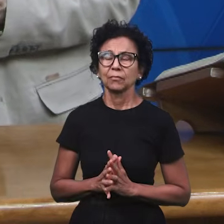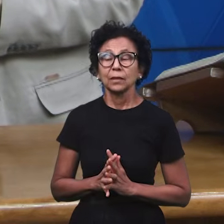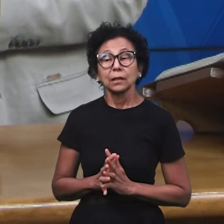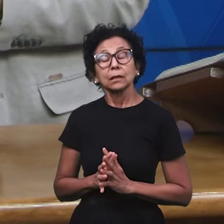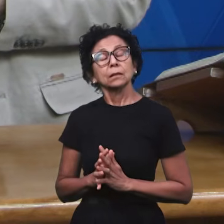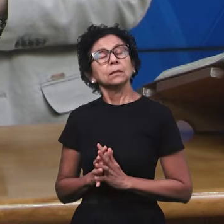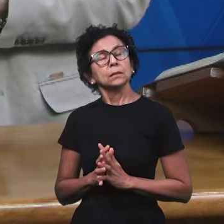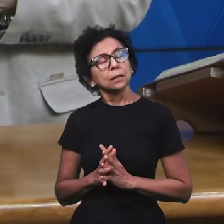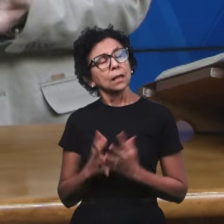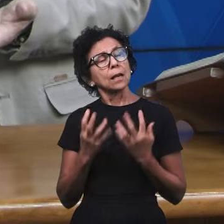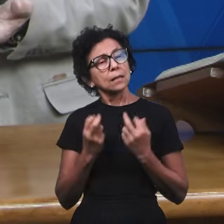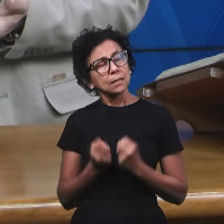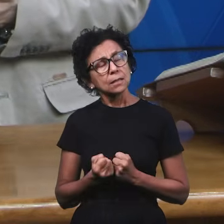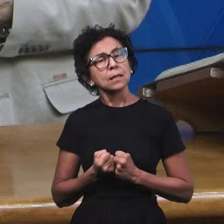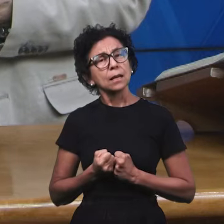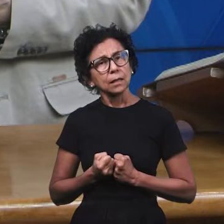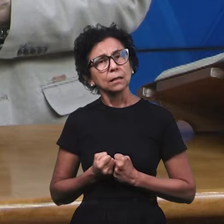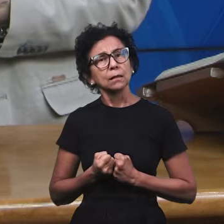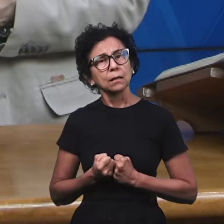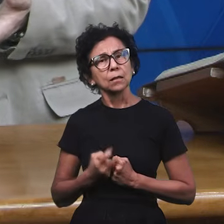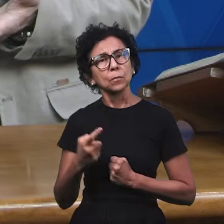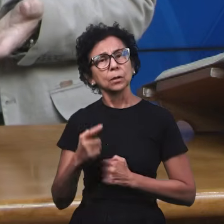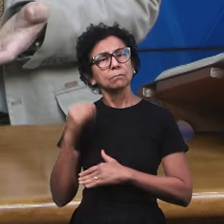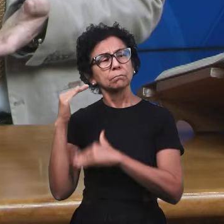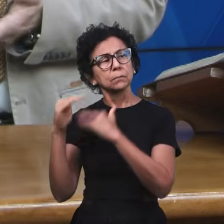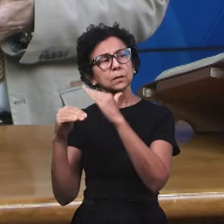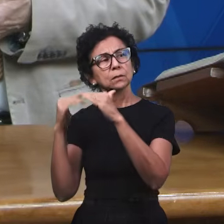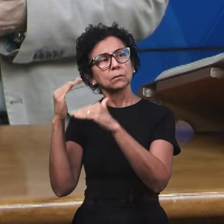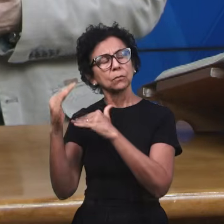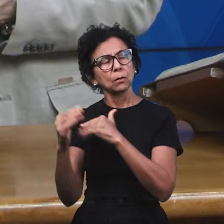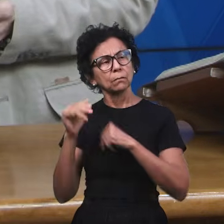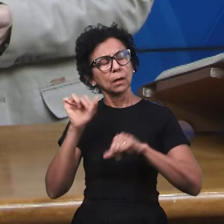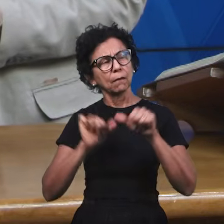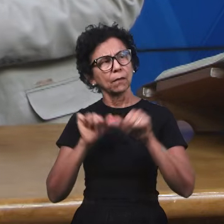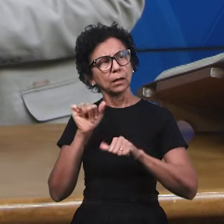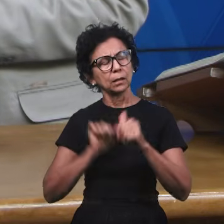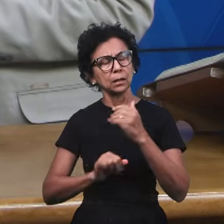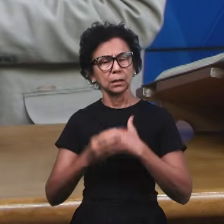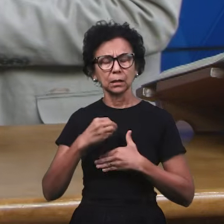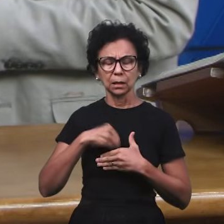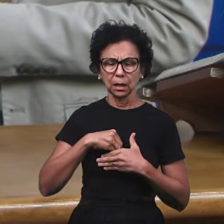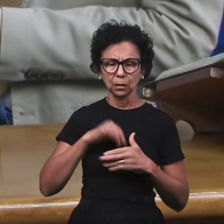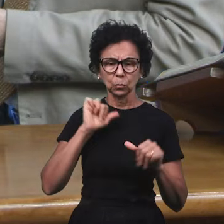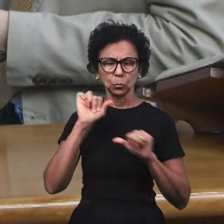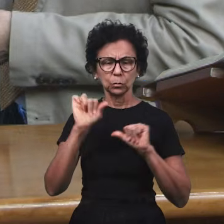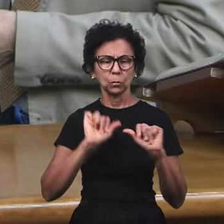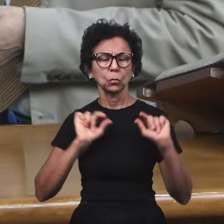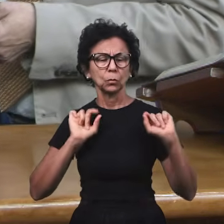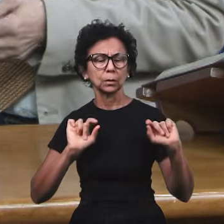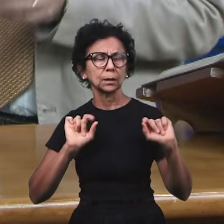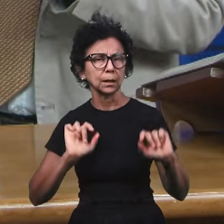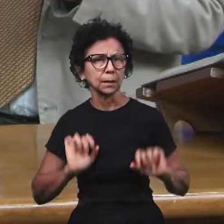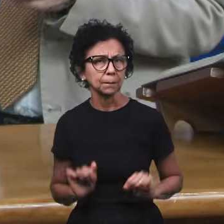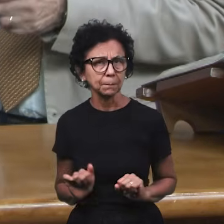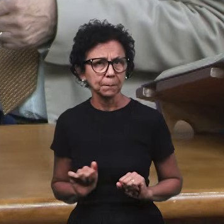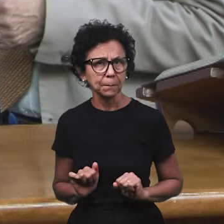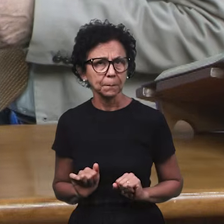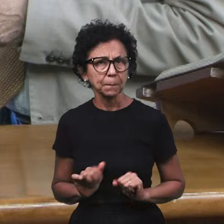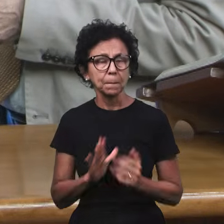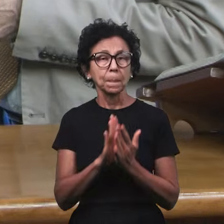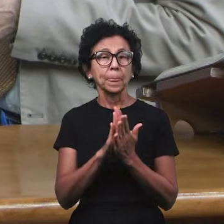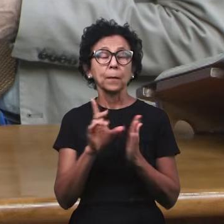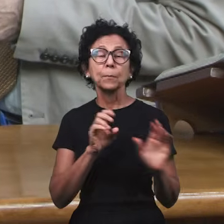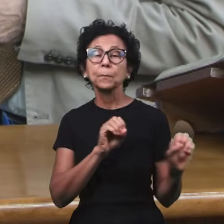construído também. Você recebe a crítica e você vê a sua falha, vê as suas necessidades. O que a palavra nos diz